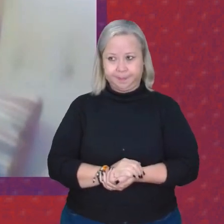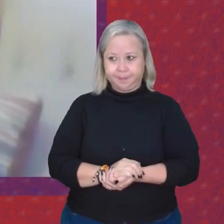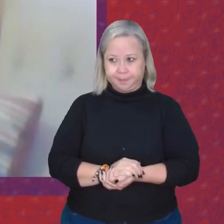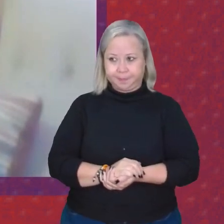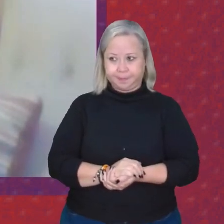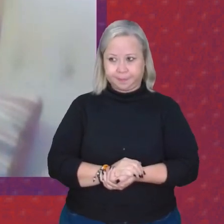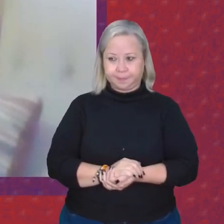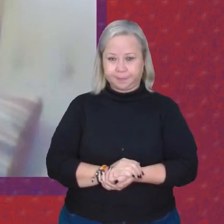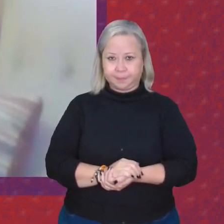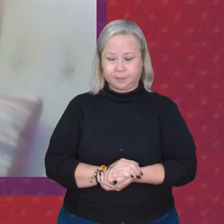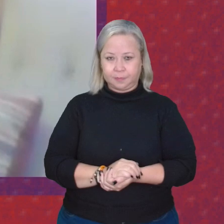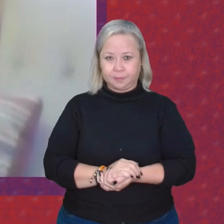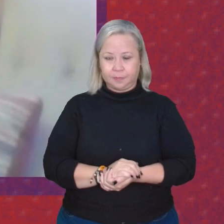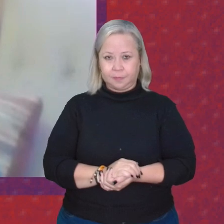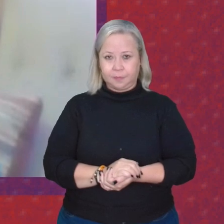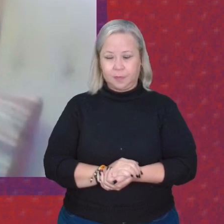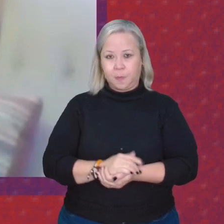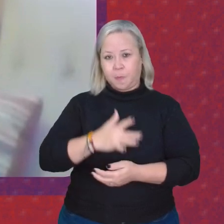pessoas